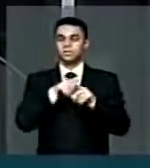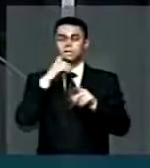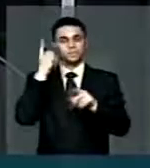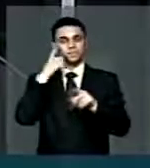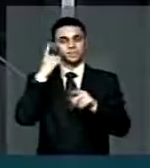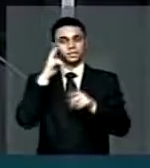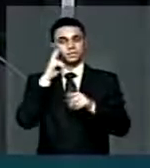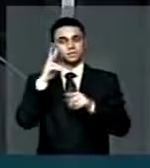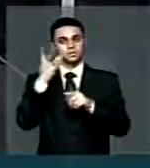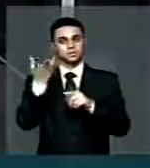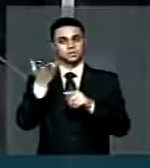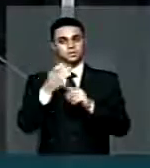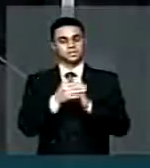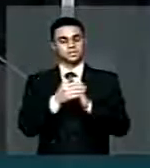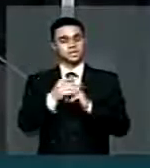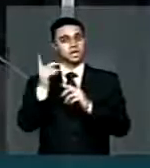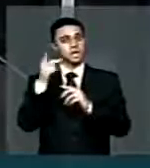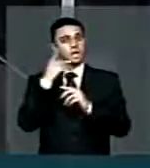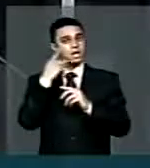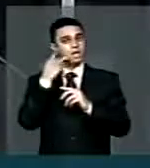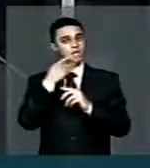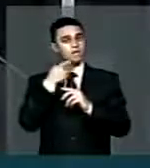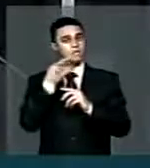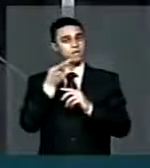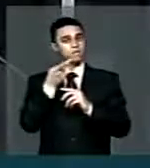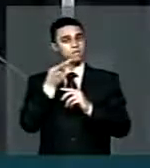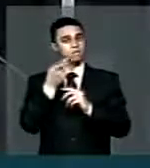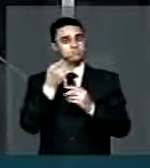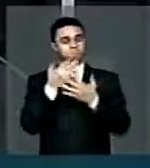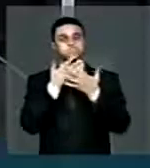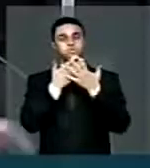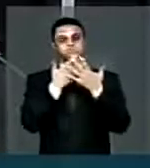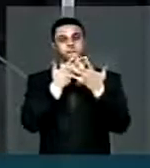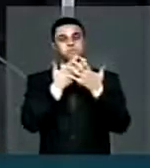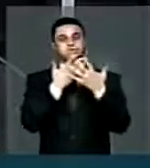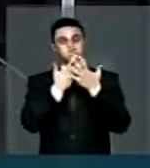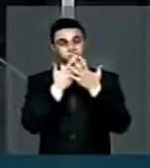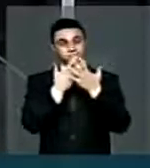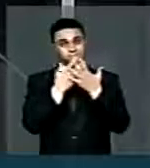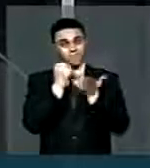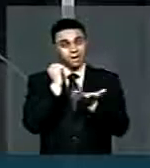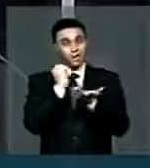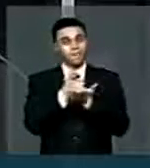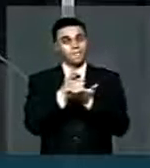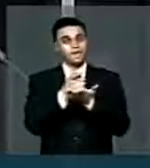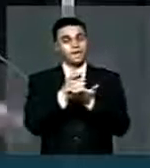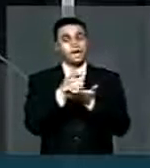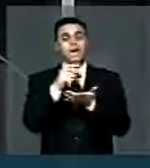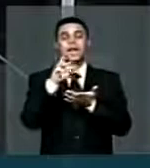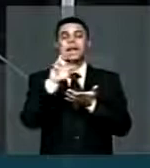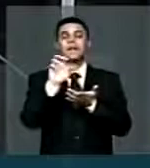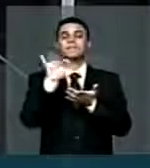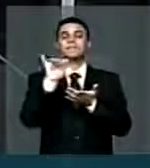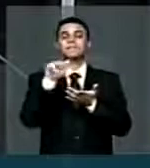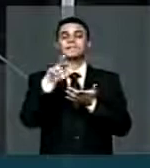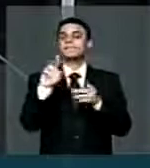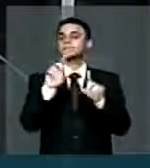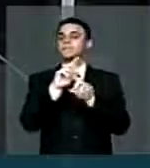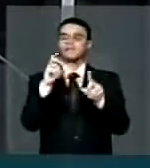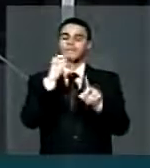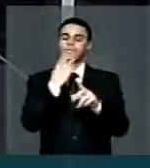senhores deputados, admitiu que a compra da refinaria de Pasadena não foi um bom